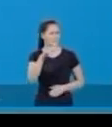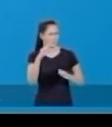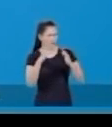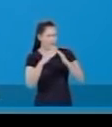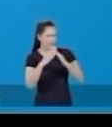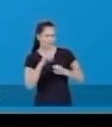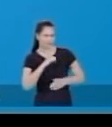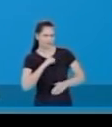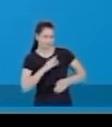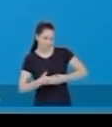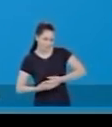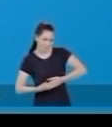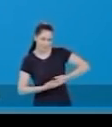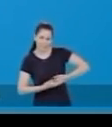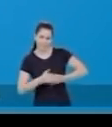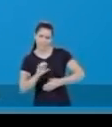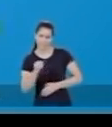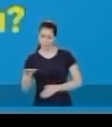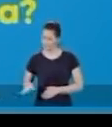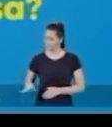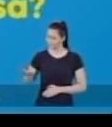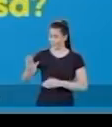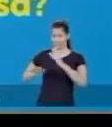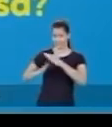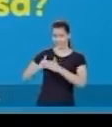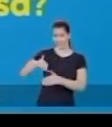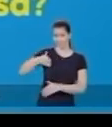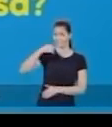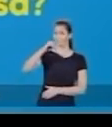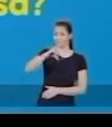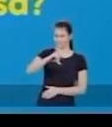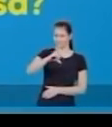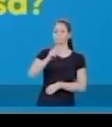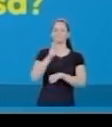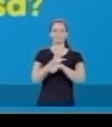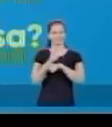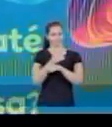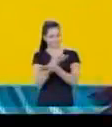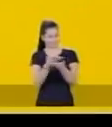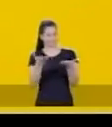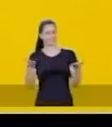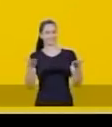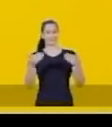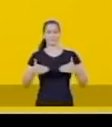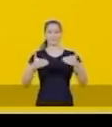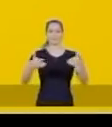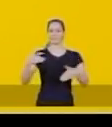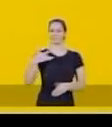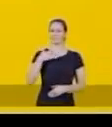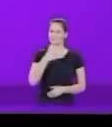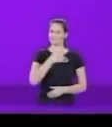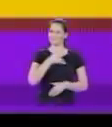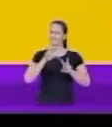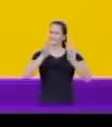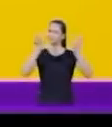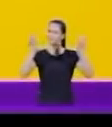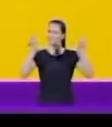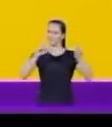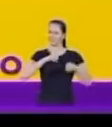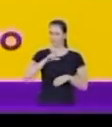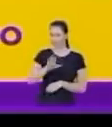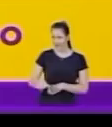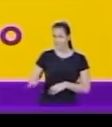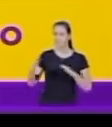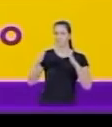Se você tem bebês ou crianças de até 9 anos de idade em casa, este vídeo é para você. Ministério da Saúde apresenta